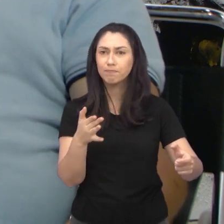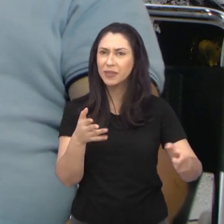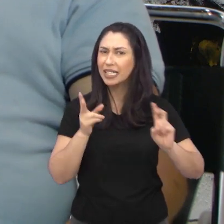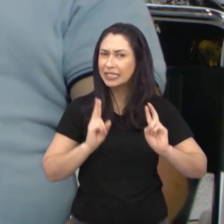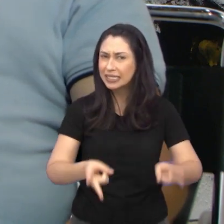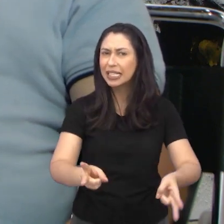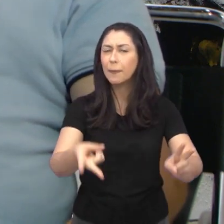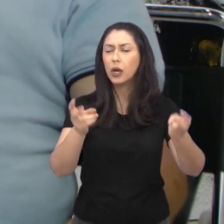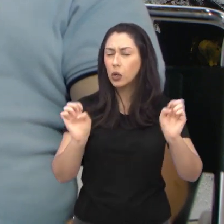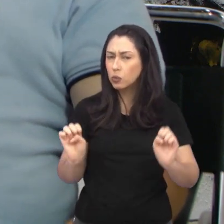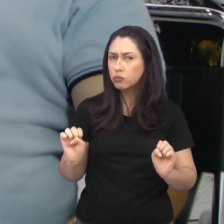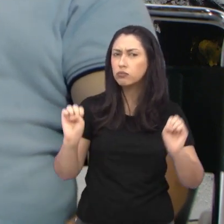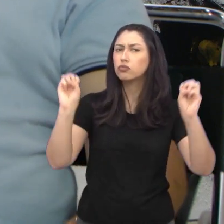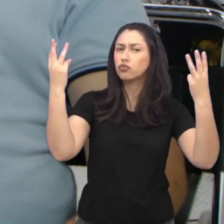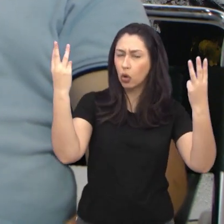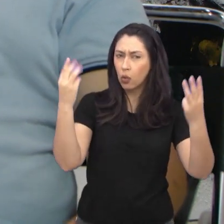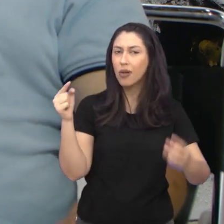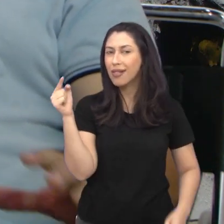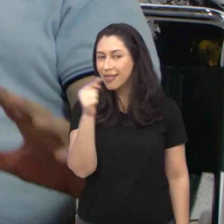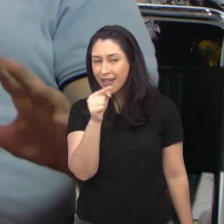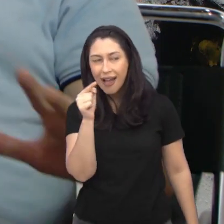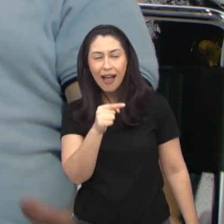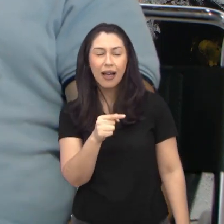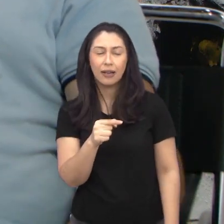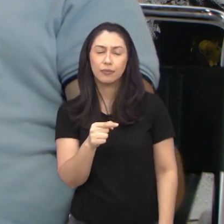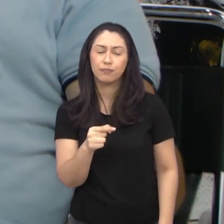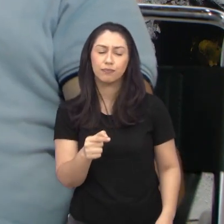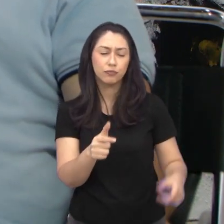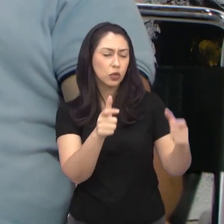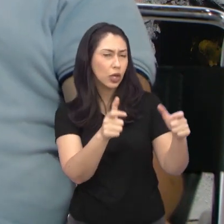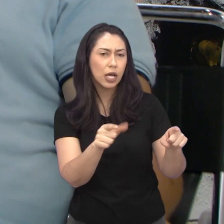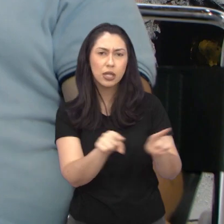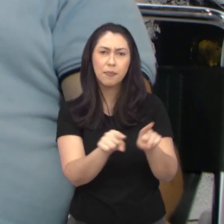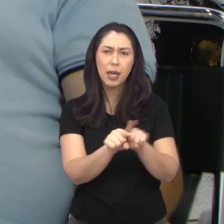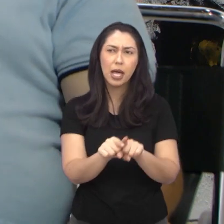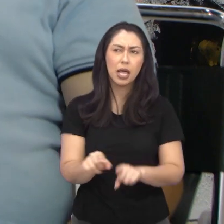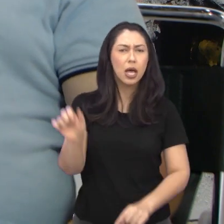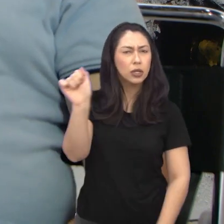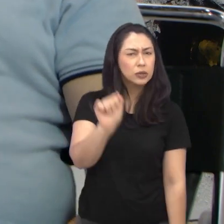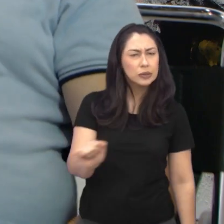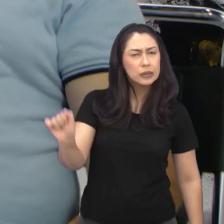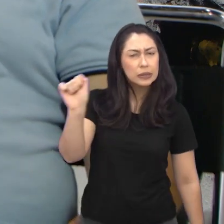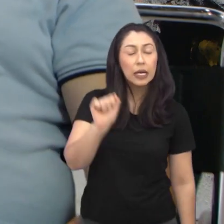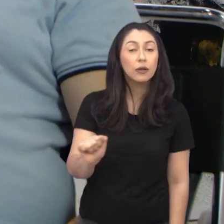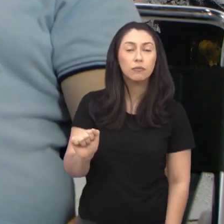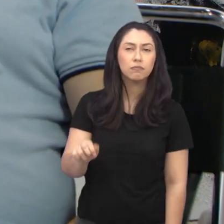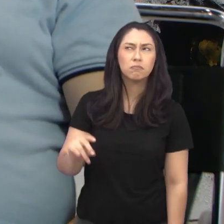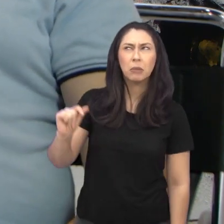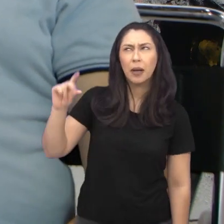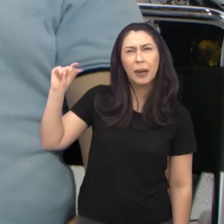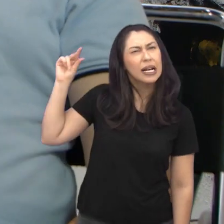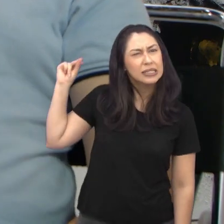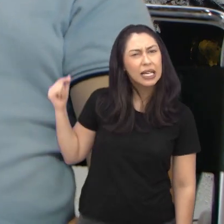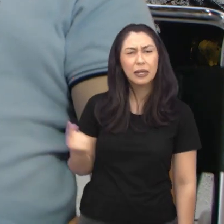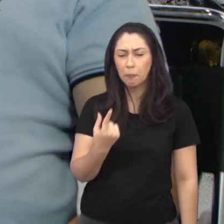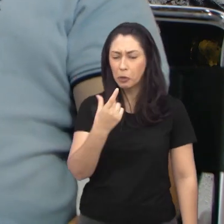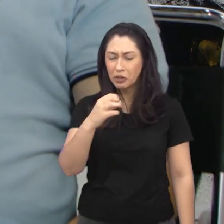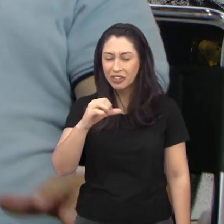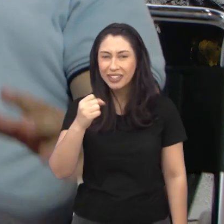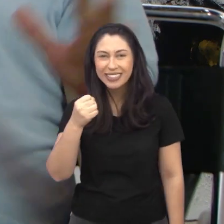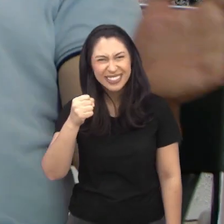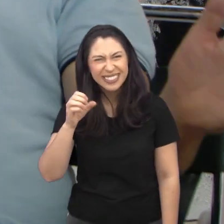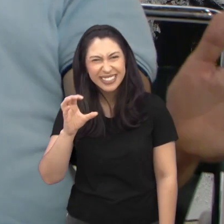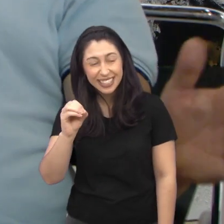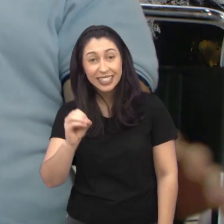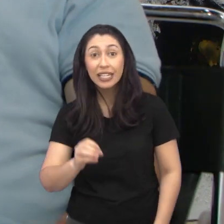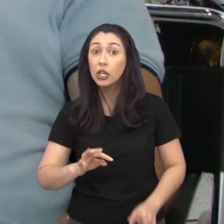todos os shows do Lulu Santos no tênis clube, na época, tênis clube, associação, lá na época já de 80, já que eu estou indo atrás,